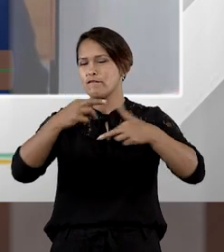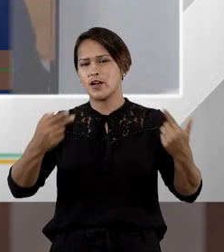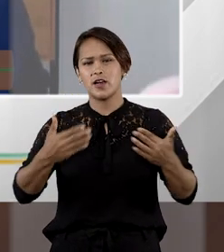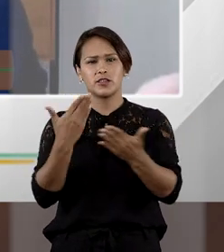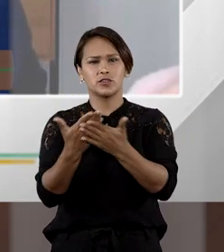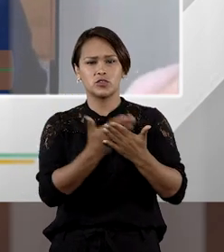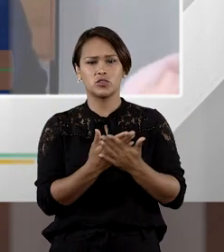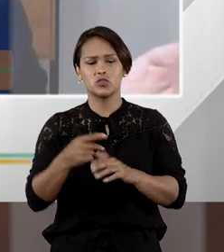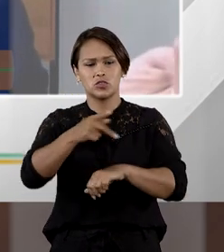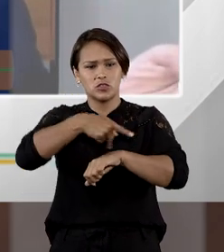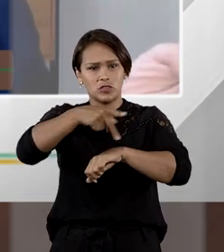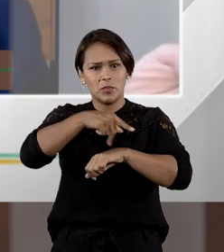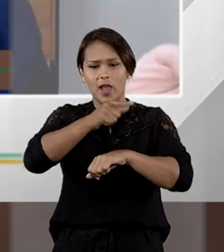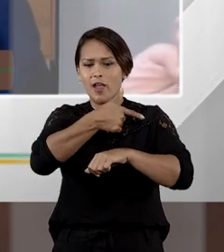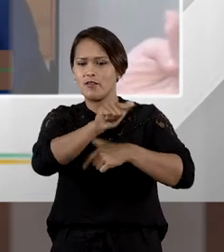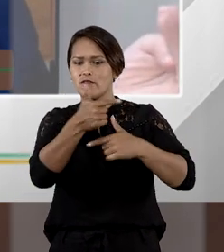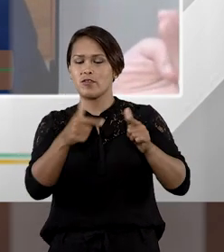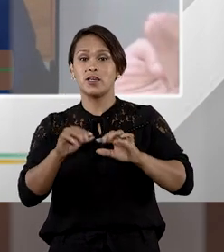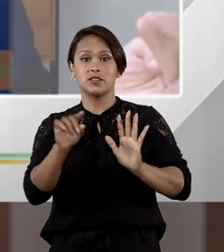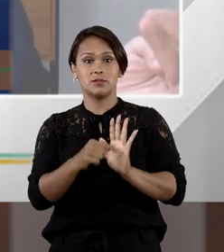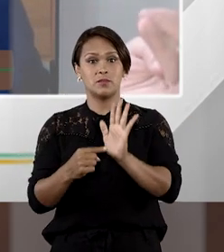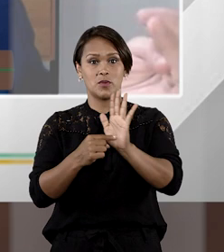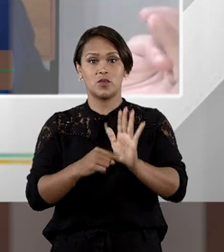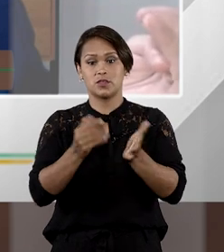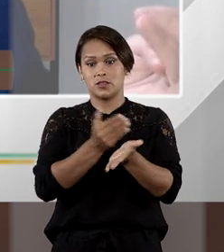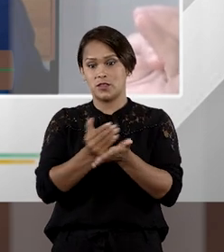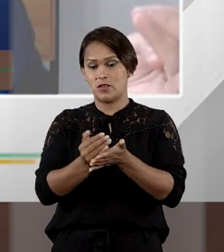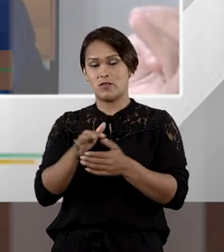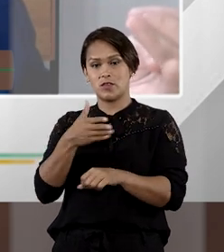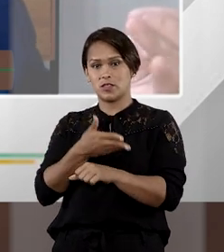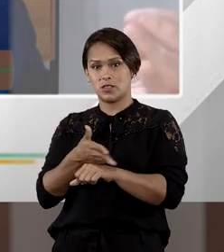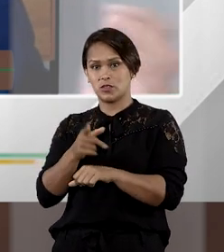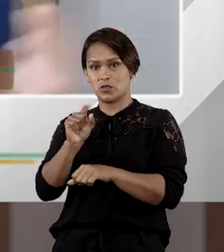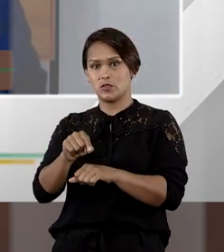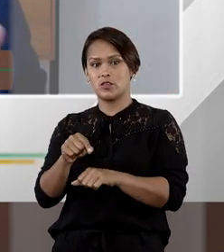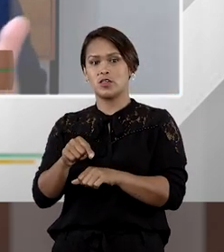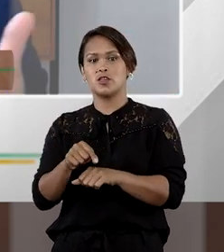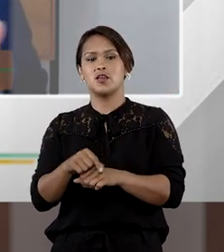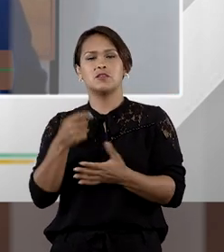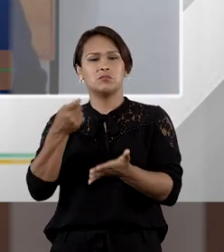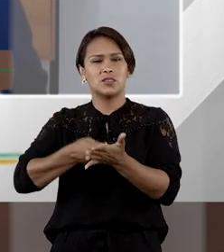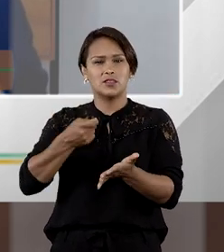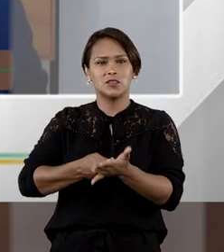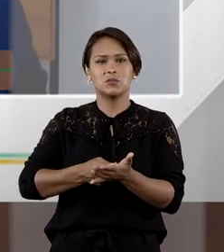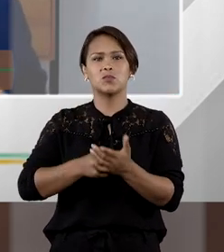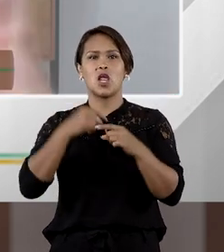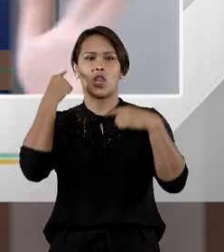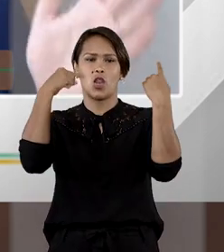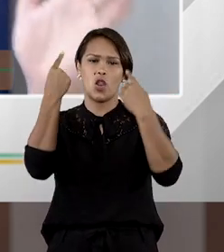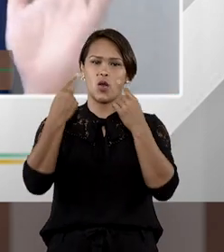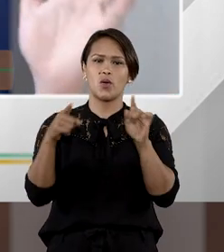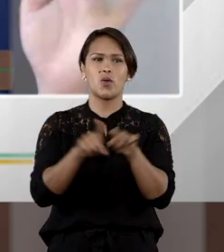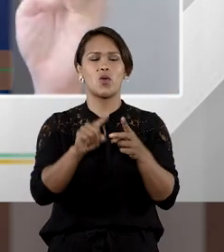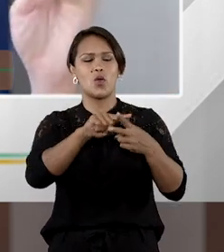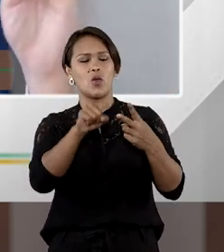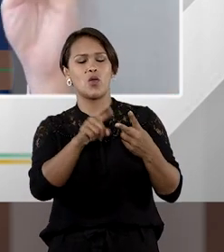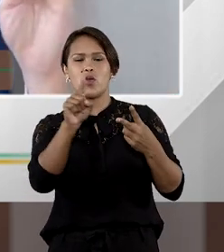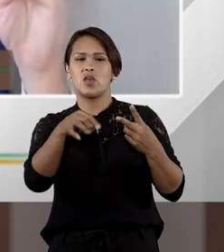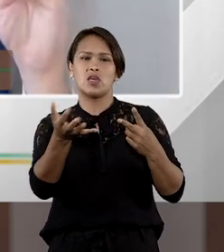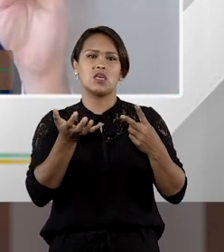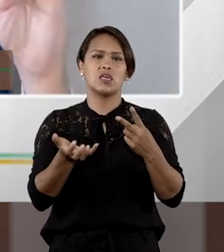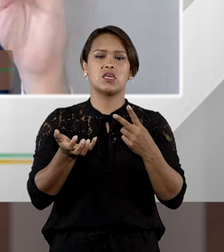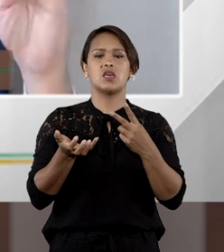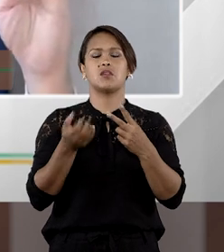vários países mostram isso. Então, eu falei isso no começo, fui chamado de pessimista, de maluco, que era